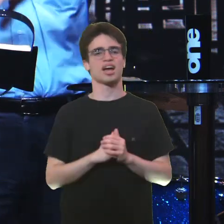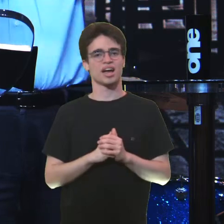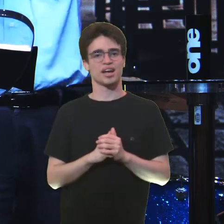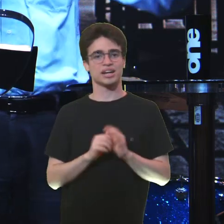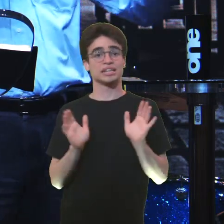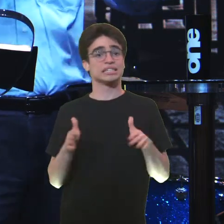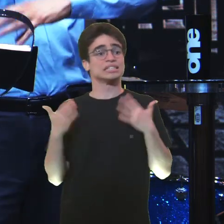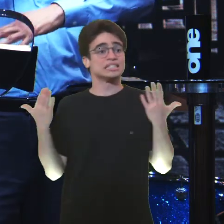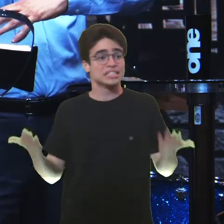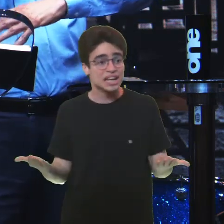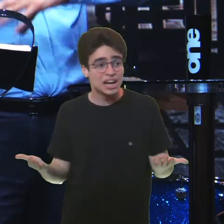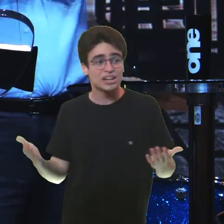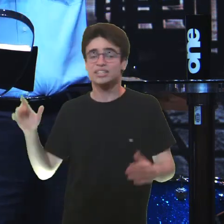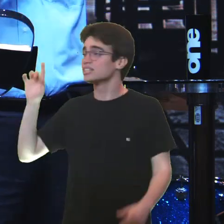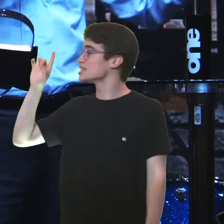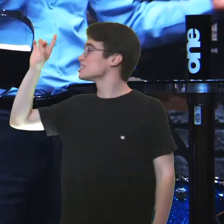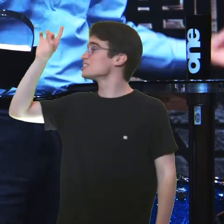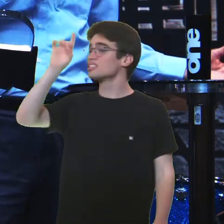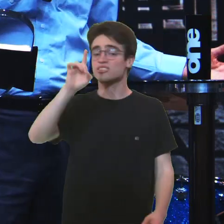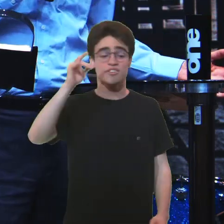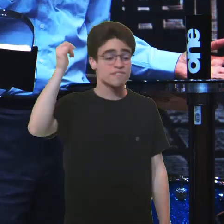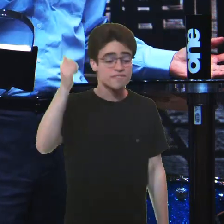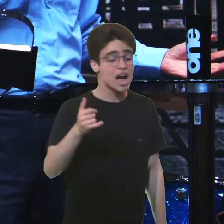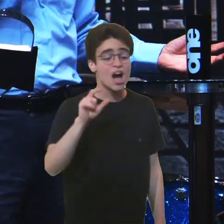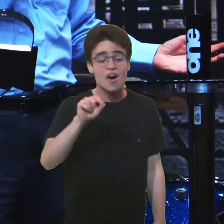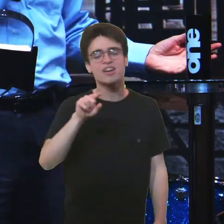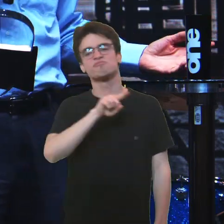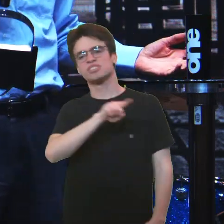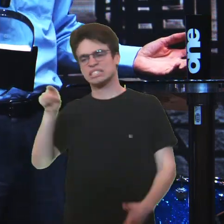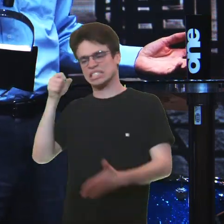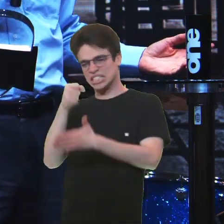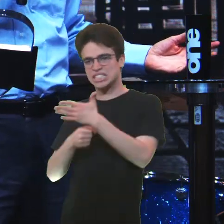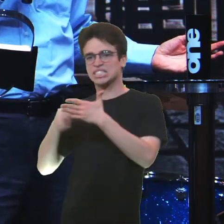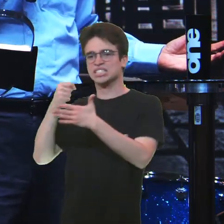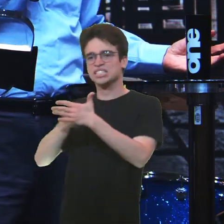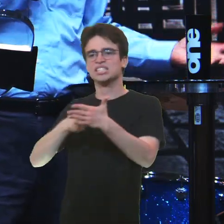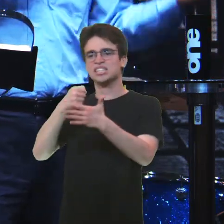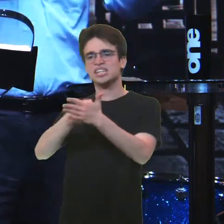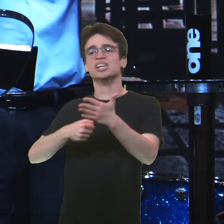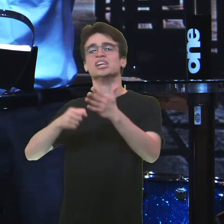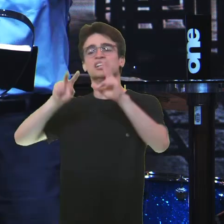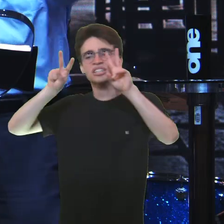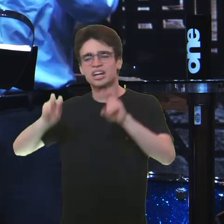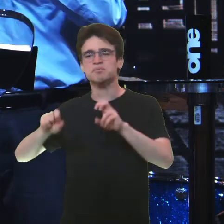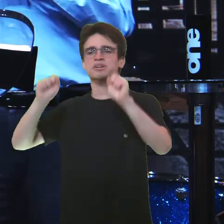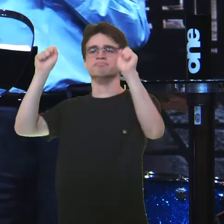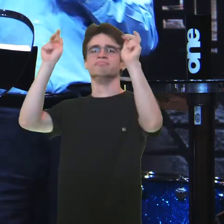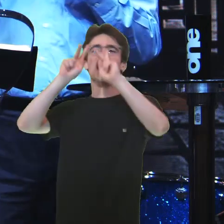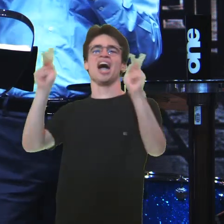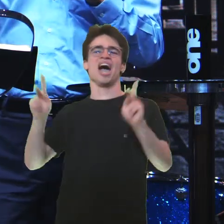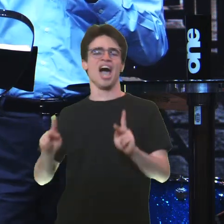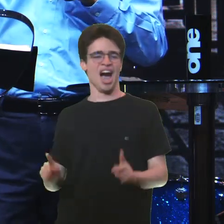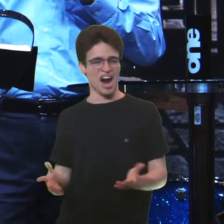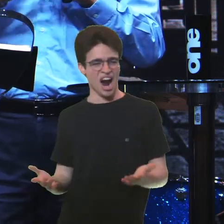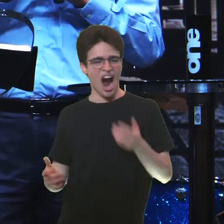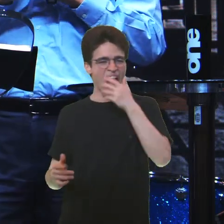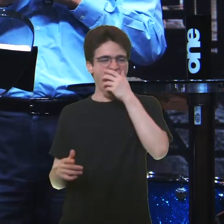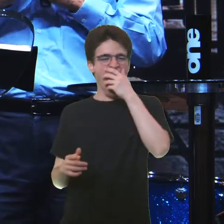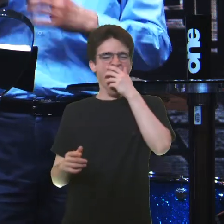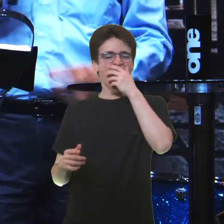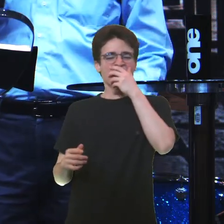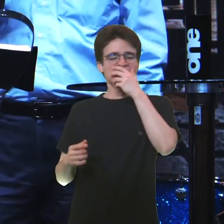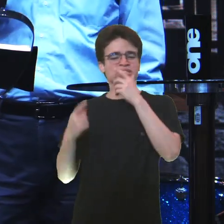construyan, diz: trabajen construam, trabalhem por la paz de la pela ciudad. paz da cidade. Porque en esa paz ustedes Porque nessa tendrán paz,